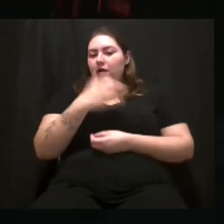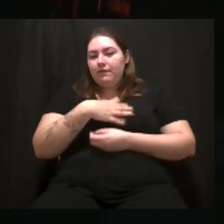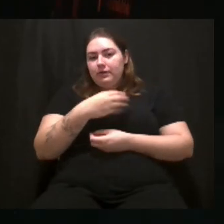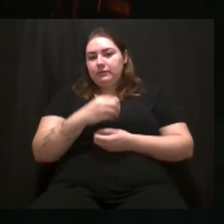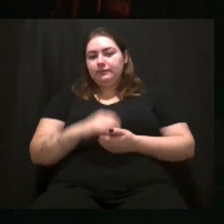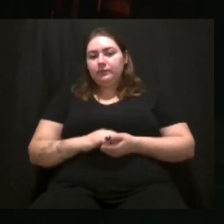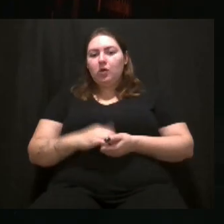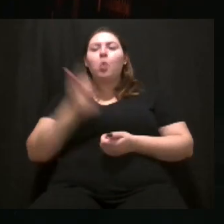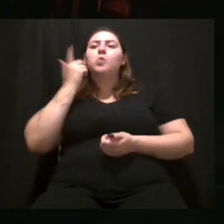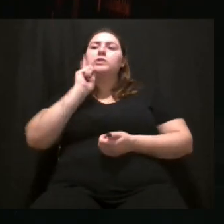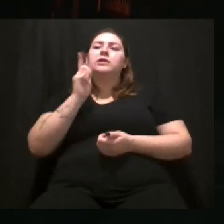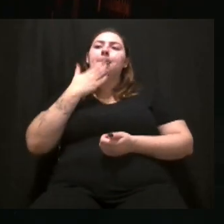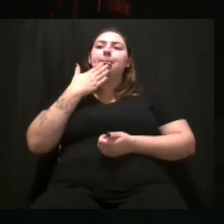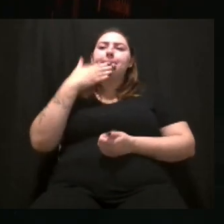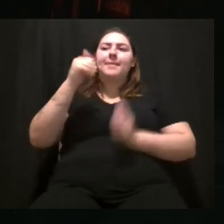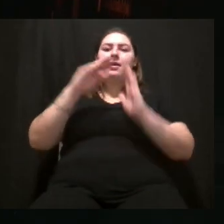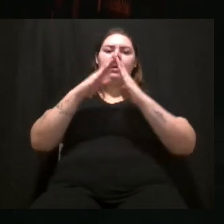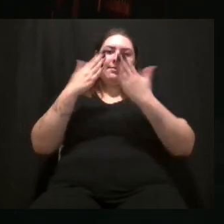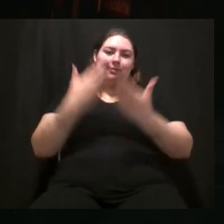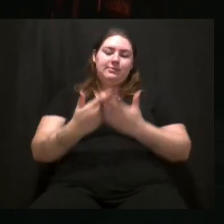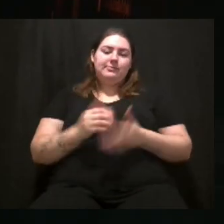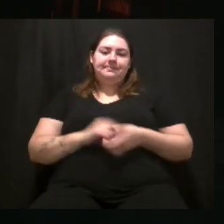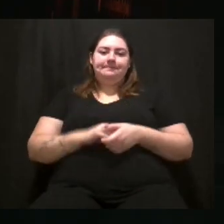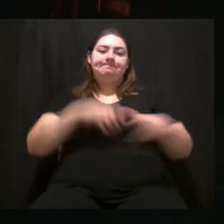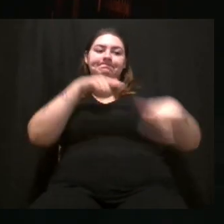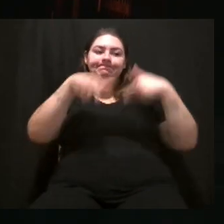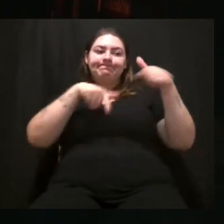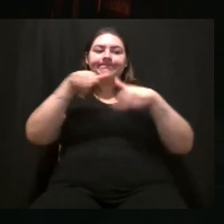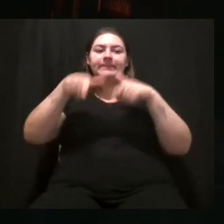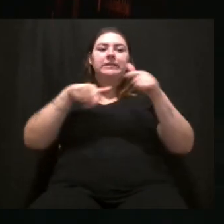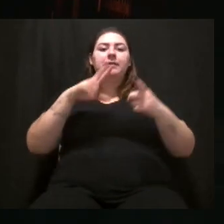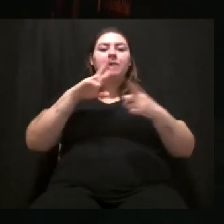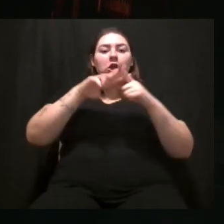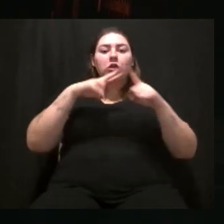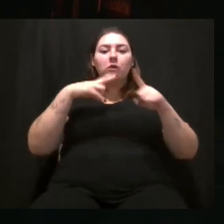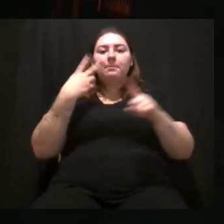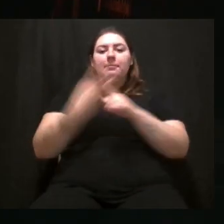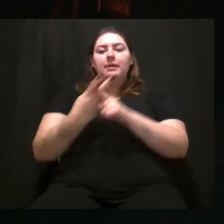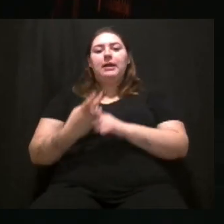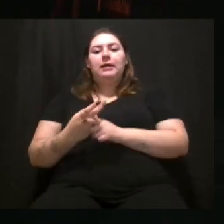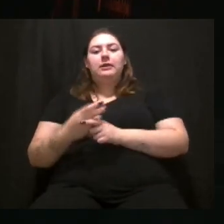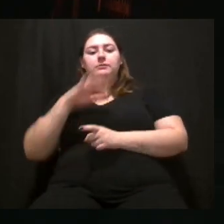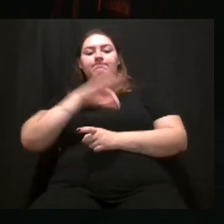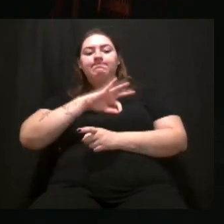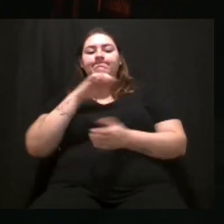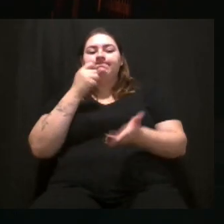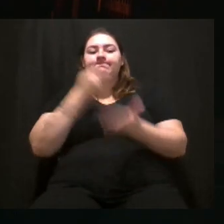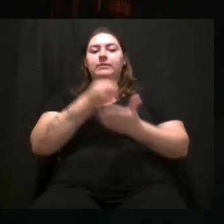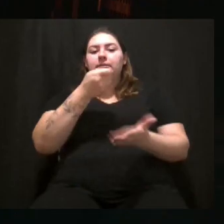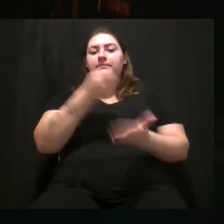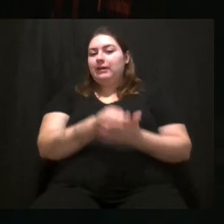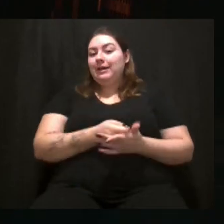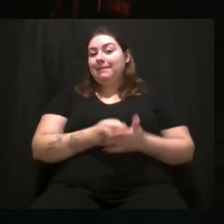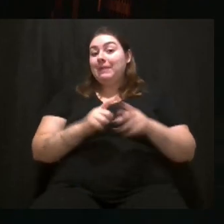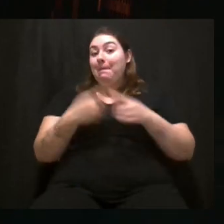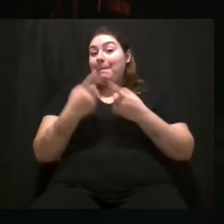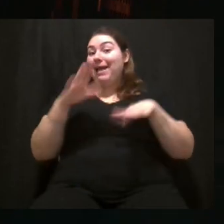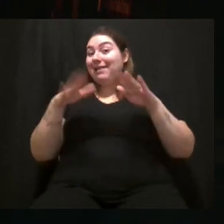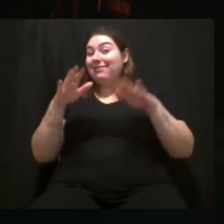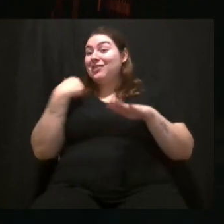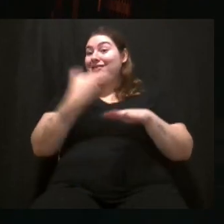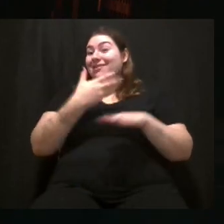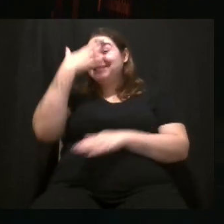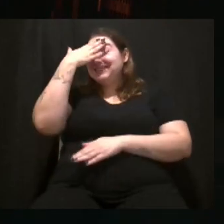escola, a gente trabalha dobrado para poder pagar essa mensalidade. Só que nós, às vezes, esquecemos que não é